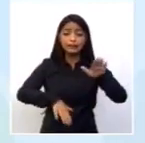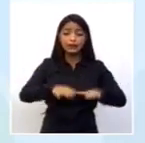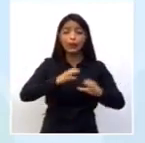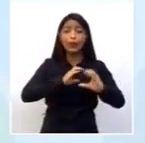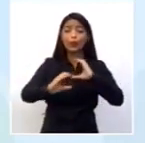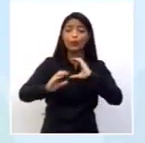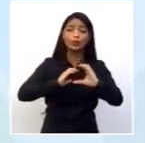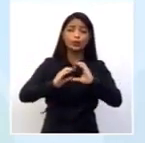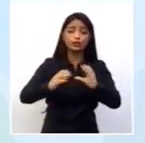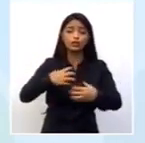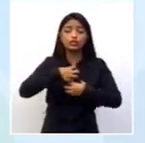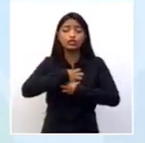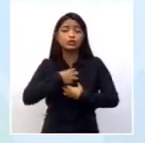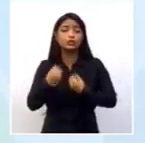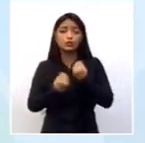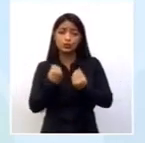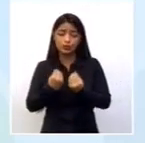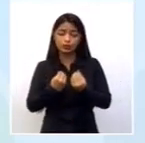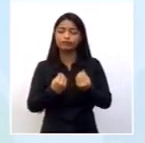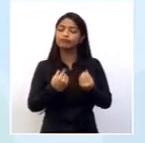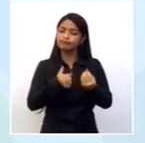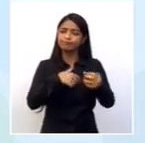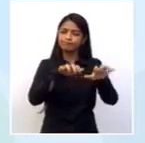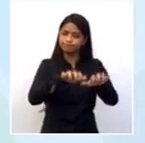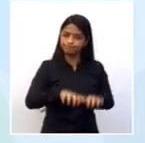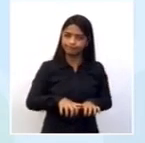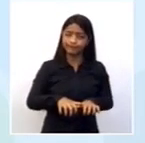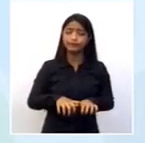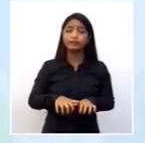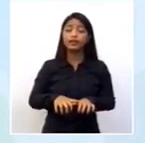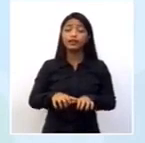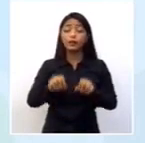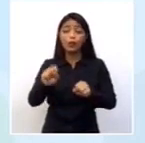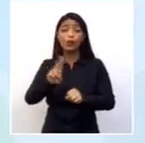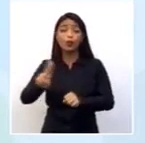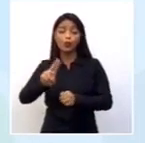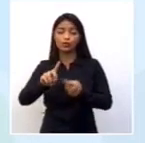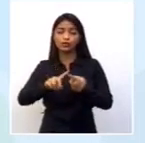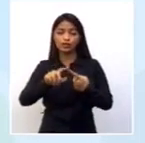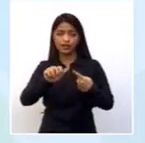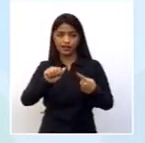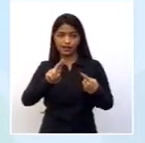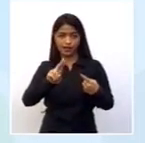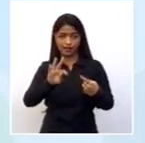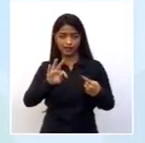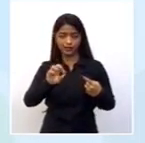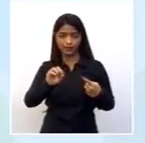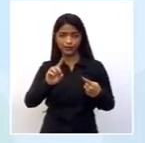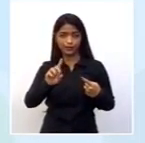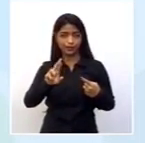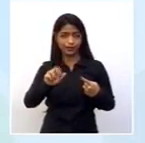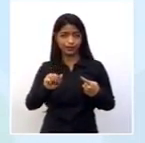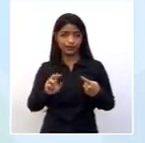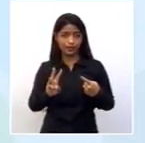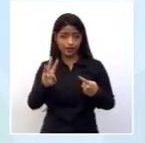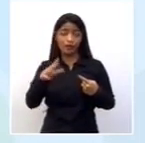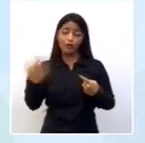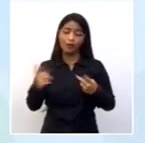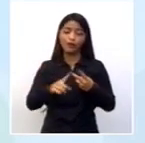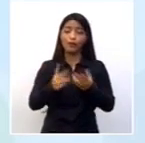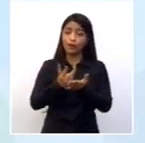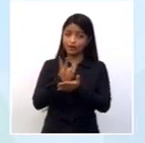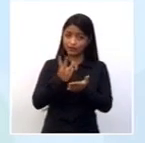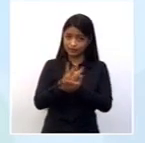as sugestões de ferramentas? Seriam o Autodraw e o WhatsApp. E a sugestão da atividade